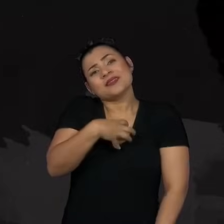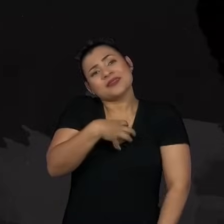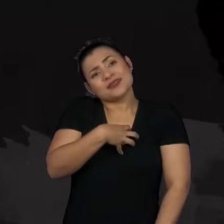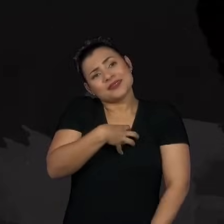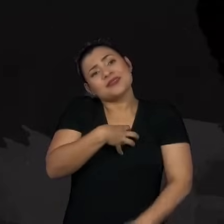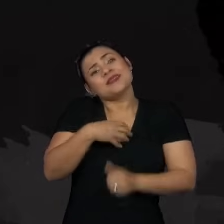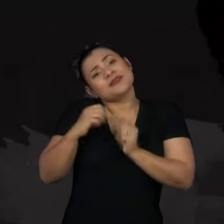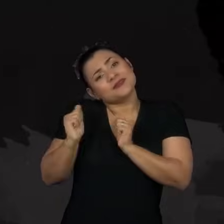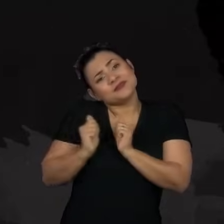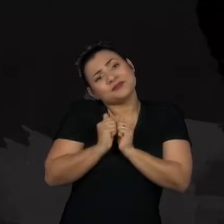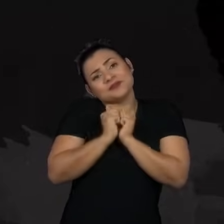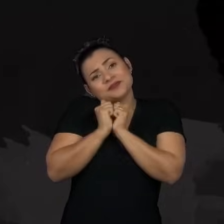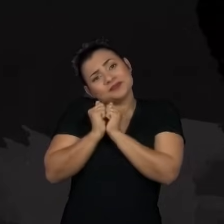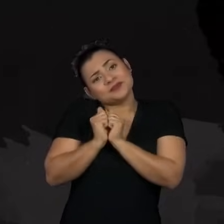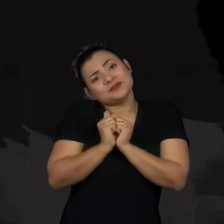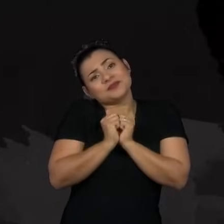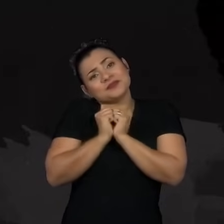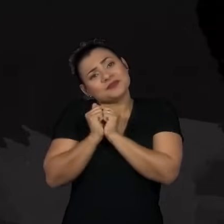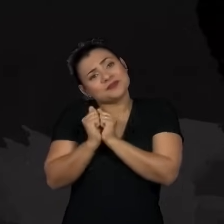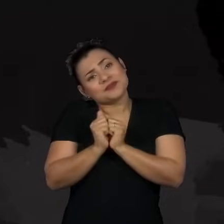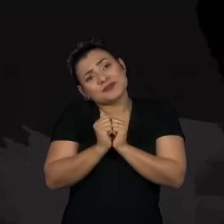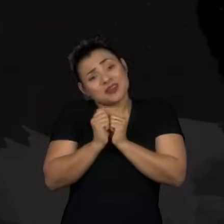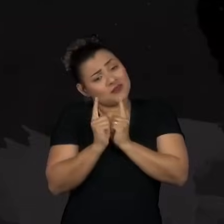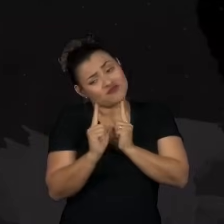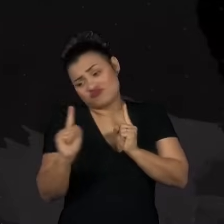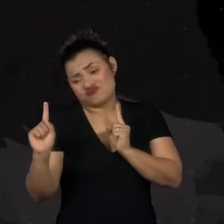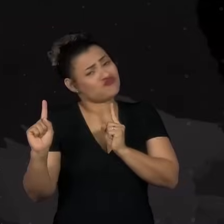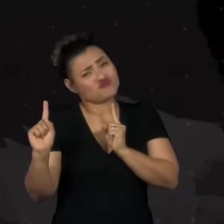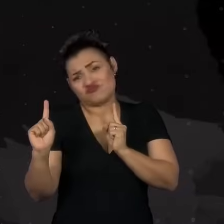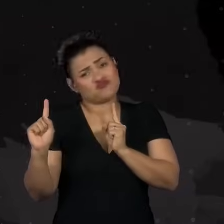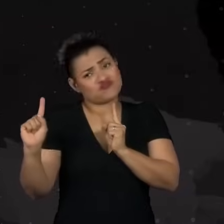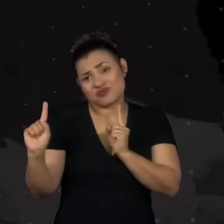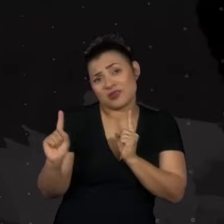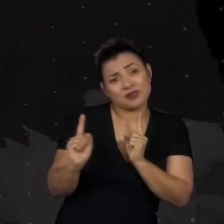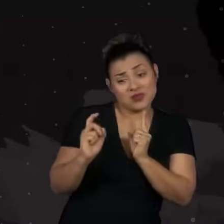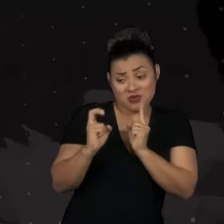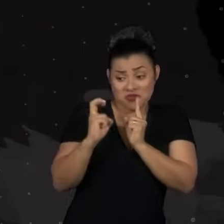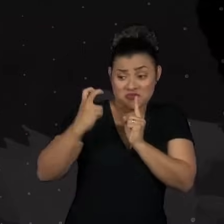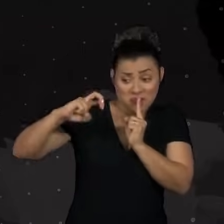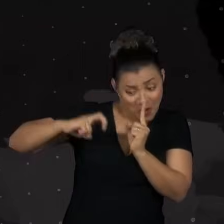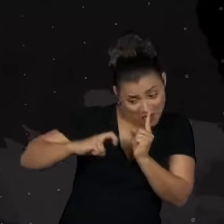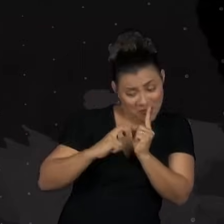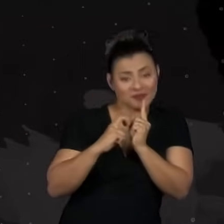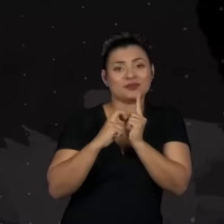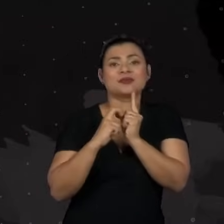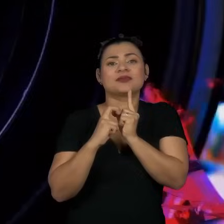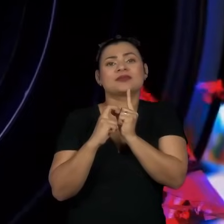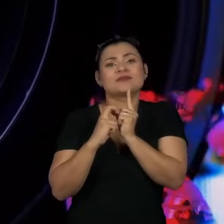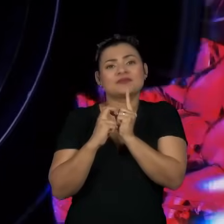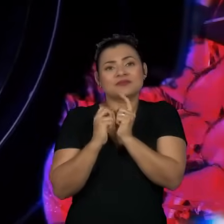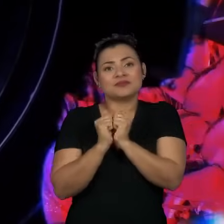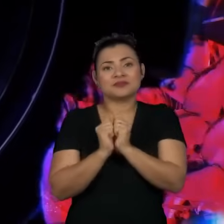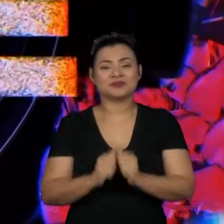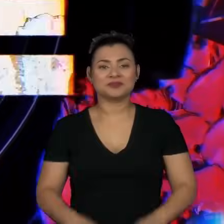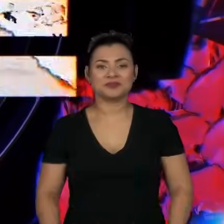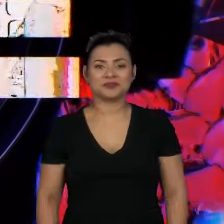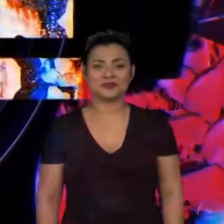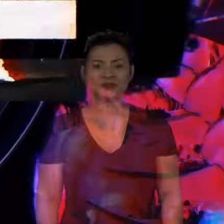eu ficar contigo que é pior sem mim, você é o sol e eu o mar.